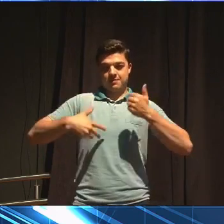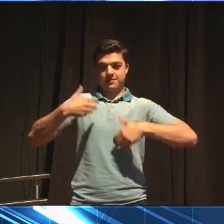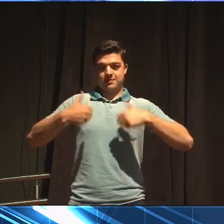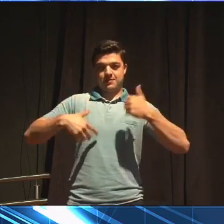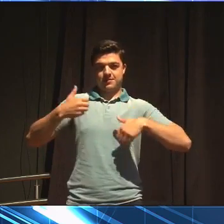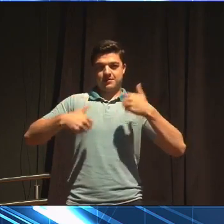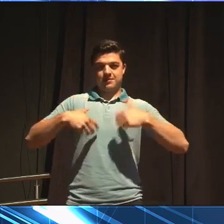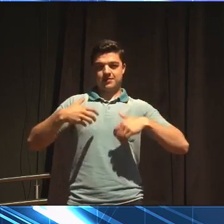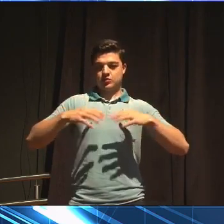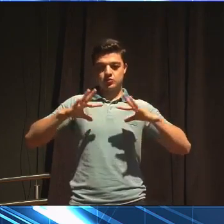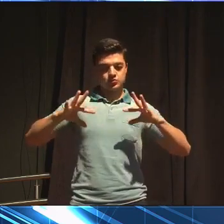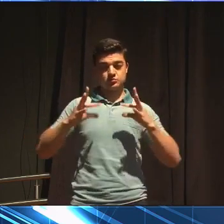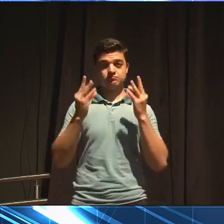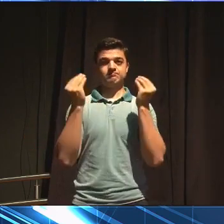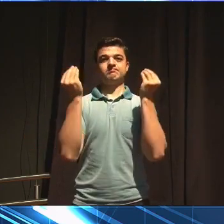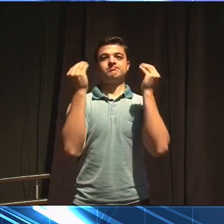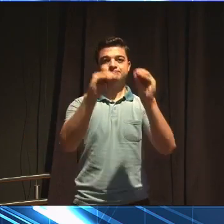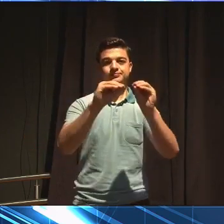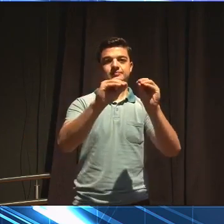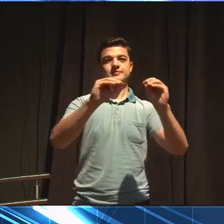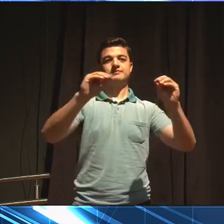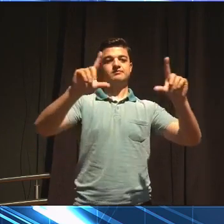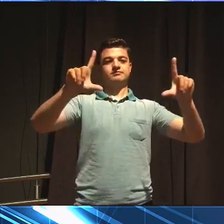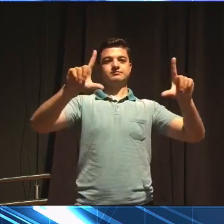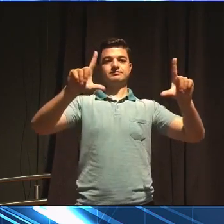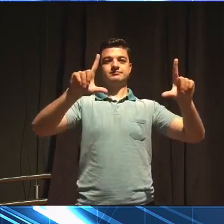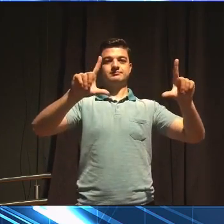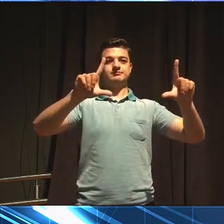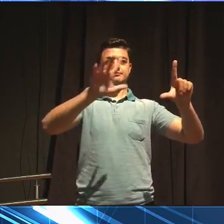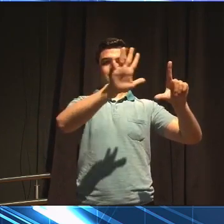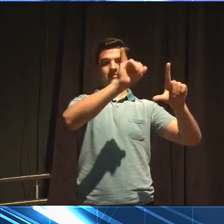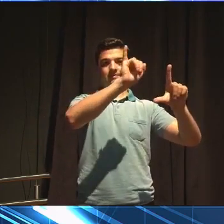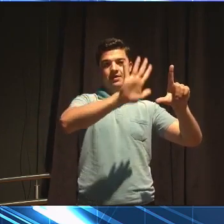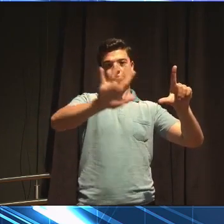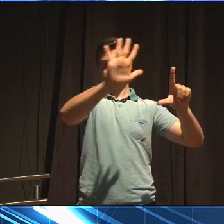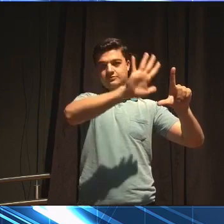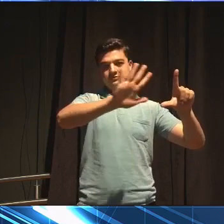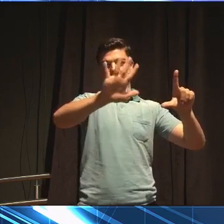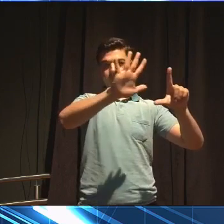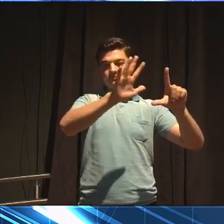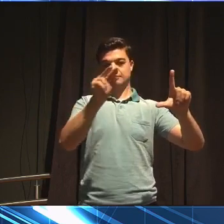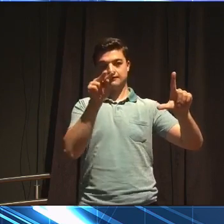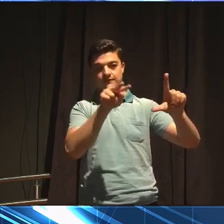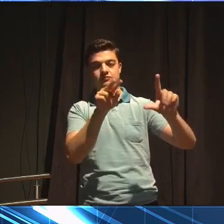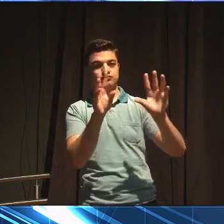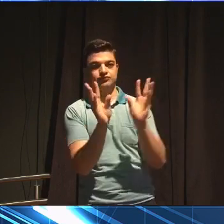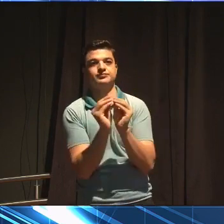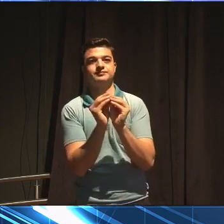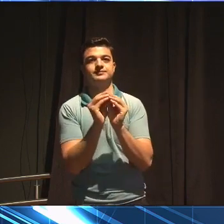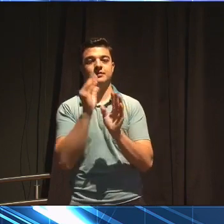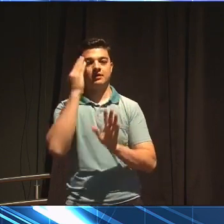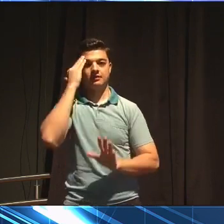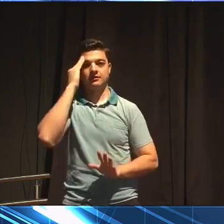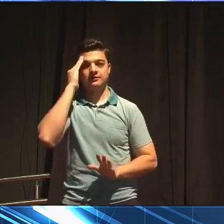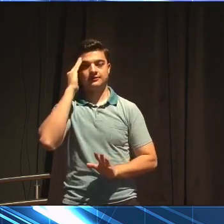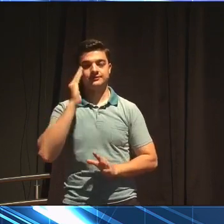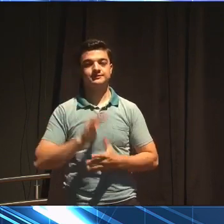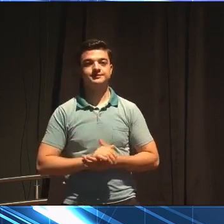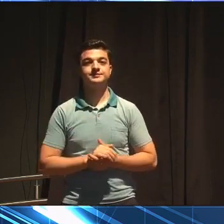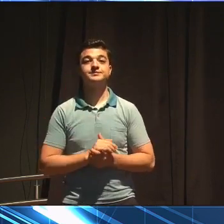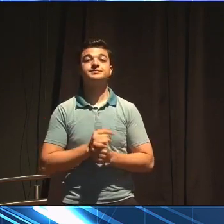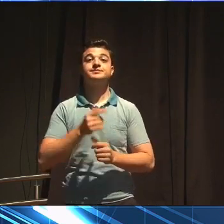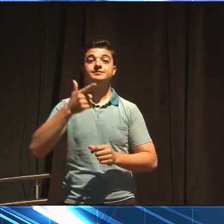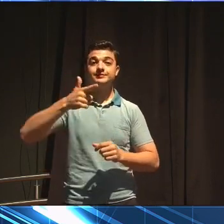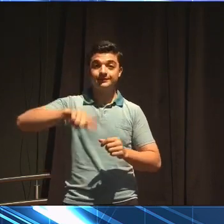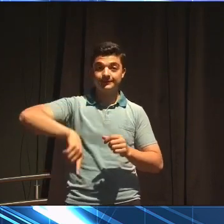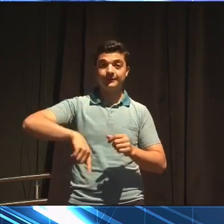storytelling colocado ali, ou quase todo, não, né, um resuminho, e também tem ainda uma dica de